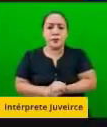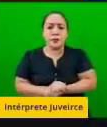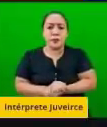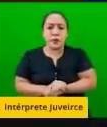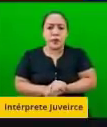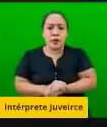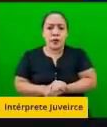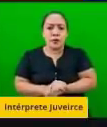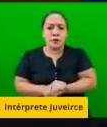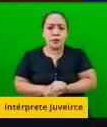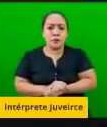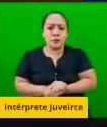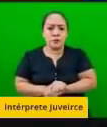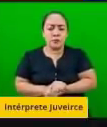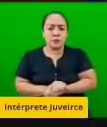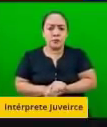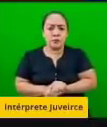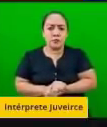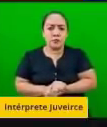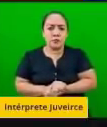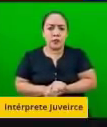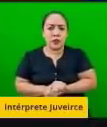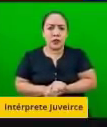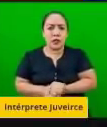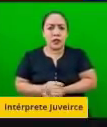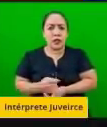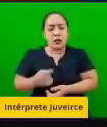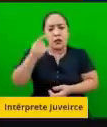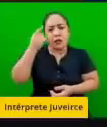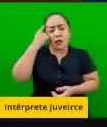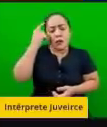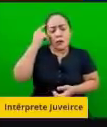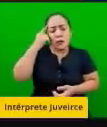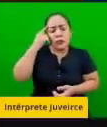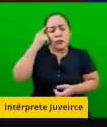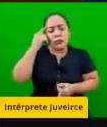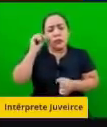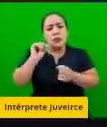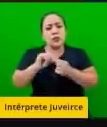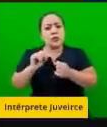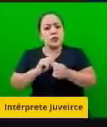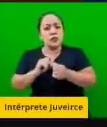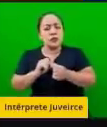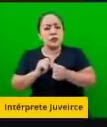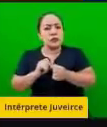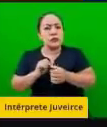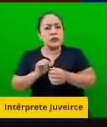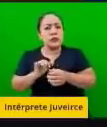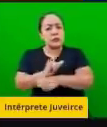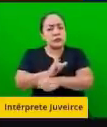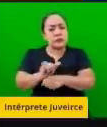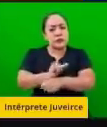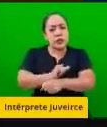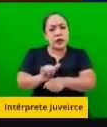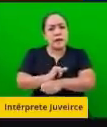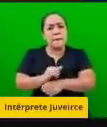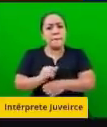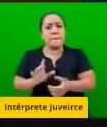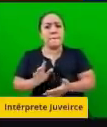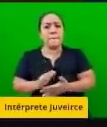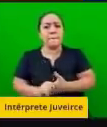Bom, então, pensando nessas ações possíveis para que a gente possa construir uma atividade